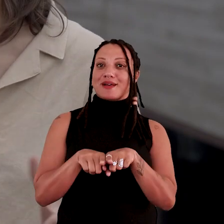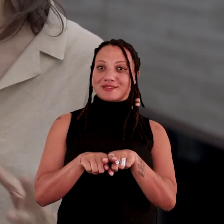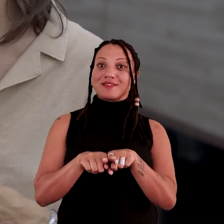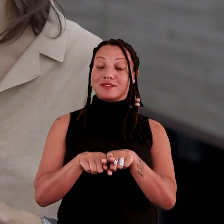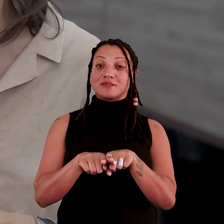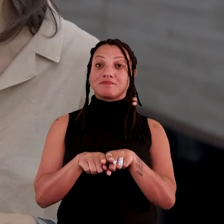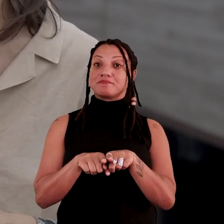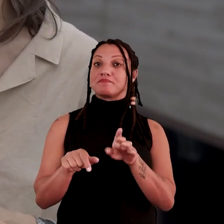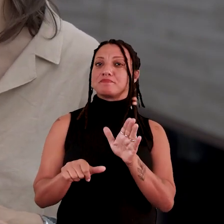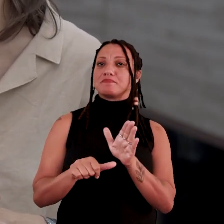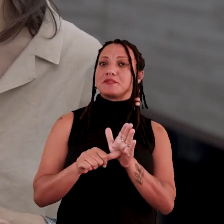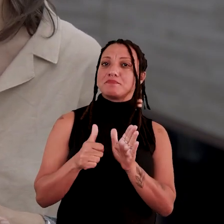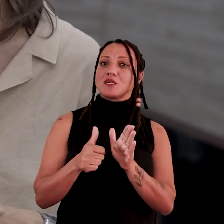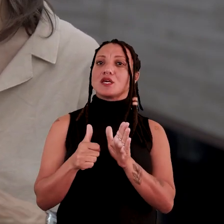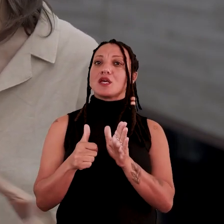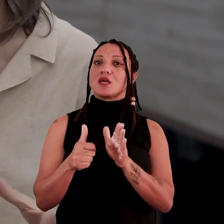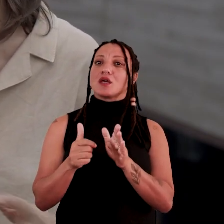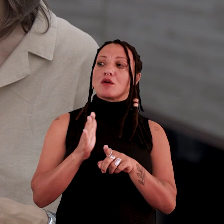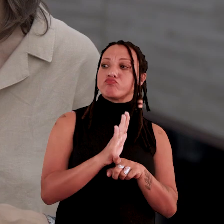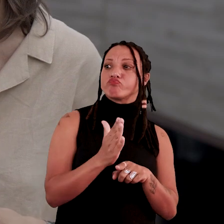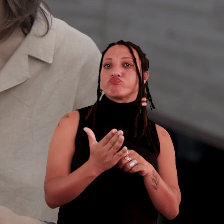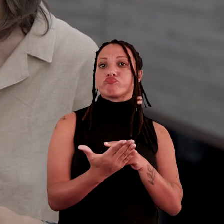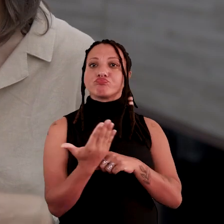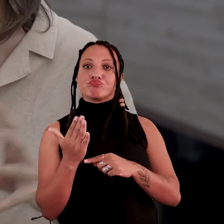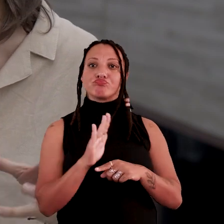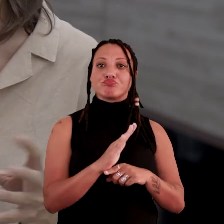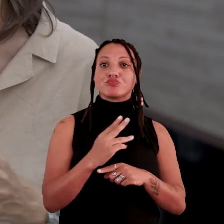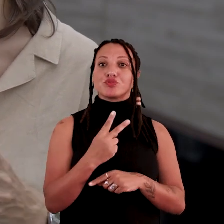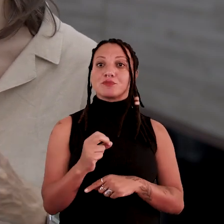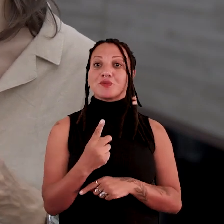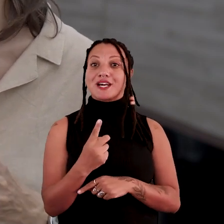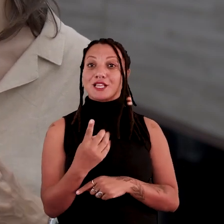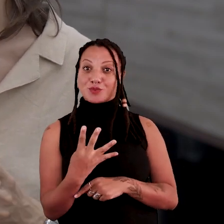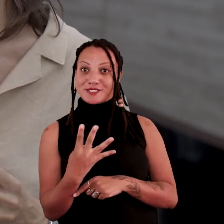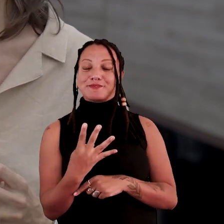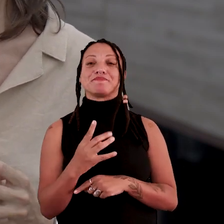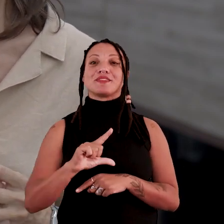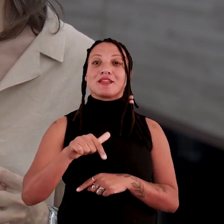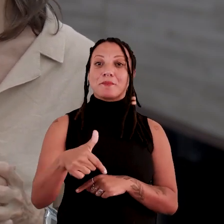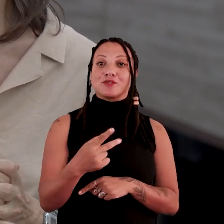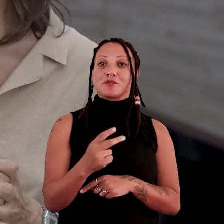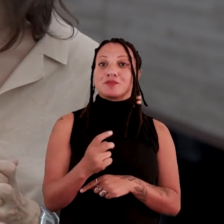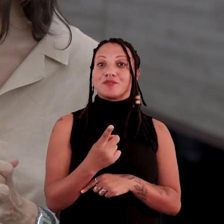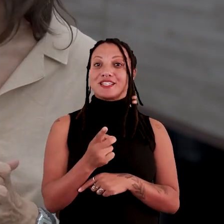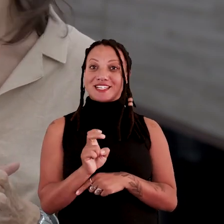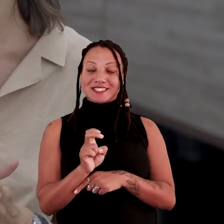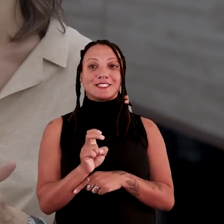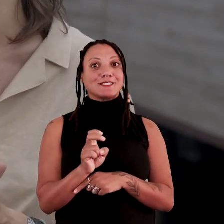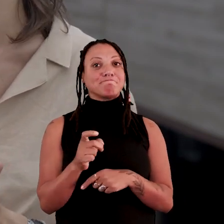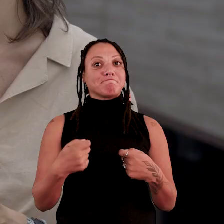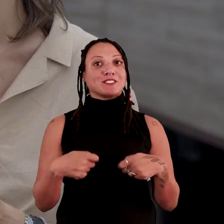Justamente. e no 2015 a gente sentiu essa necessidade de formalizar o escritório e estamos